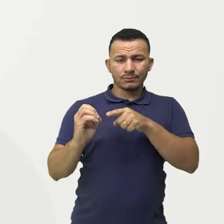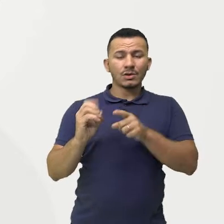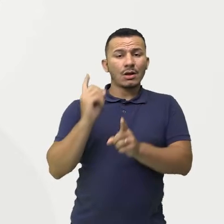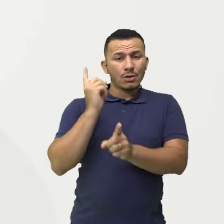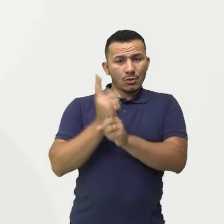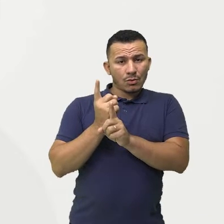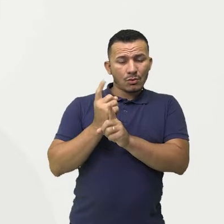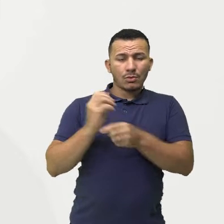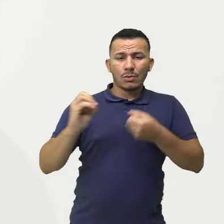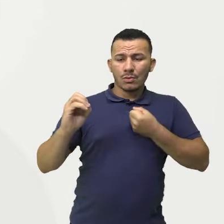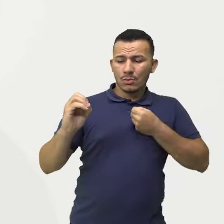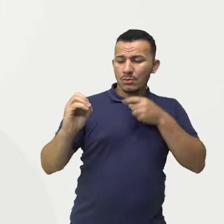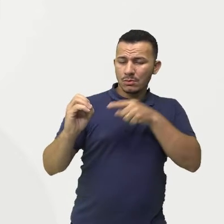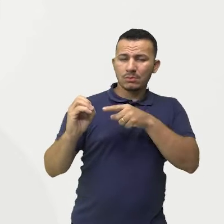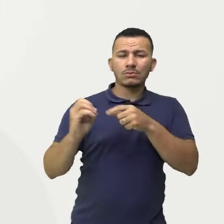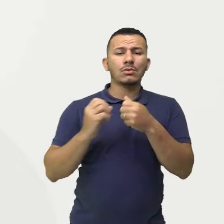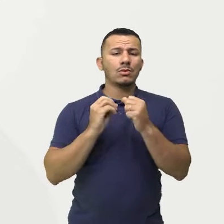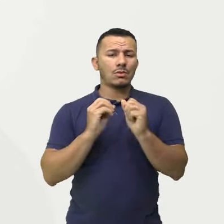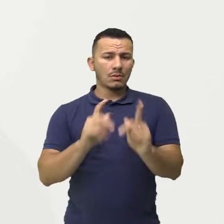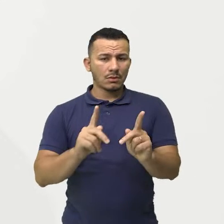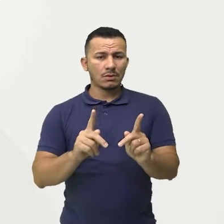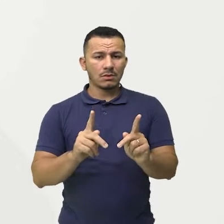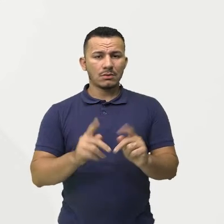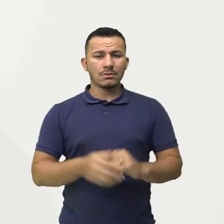da origem, já localizei, ó.